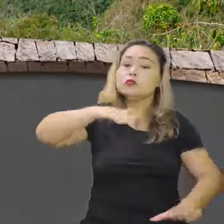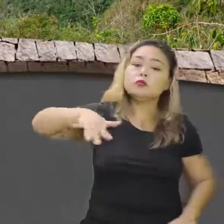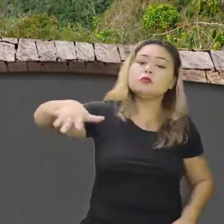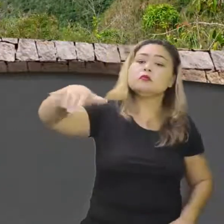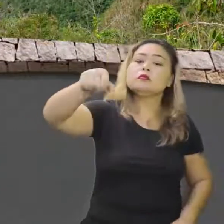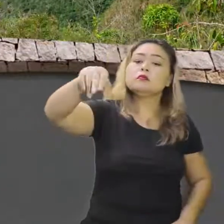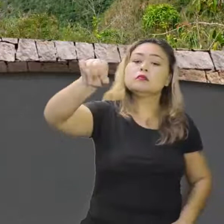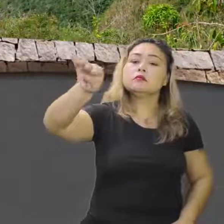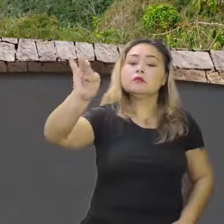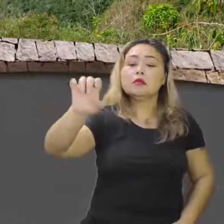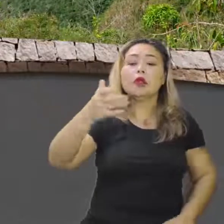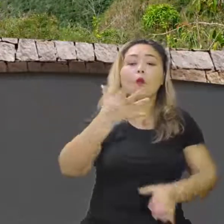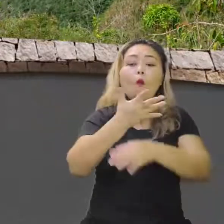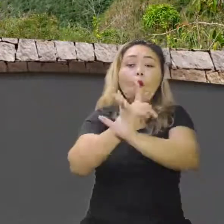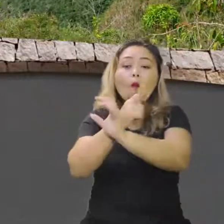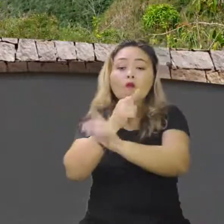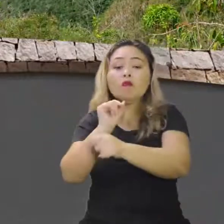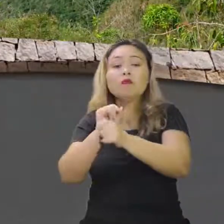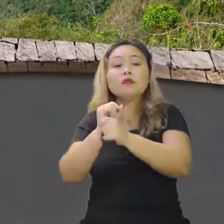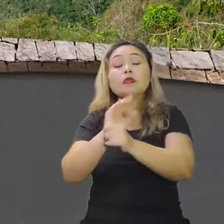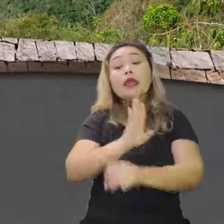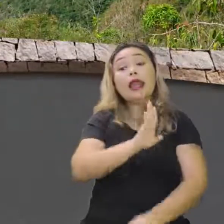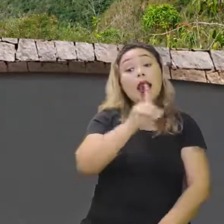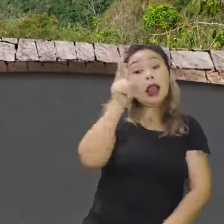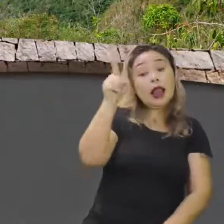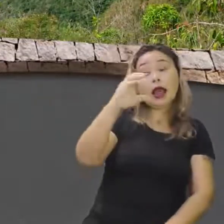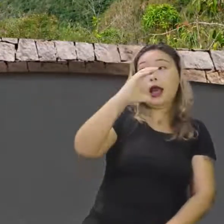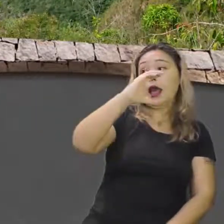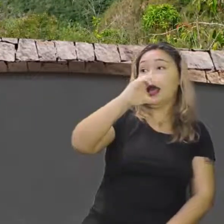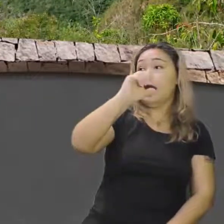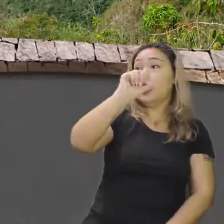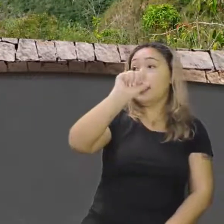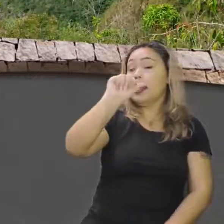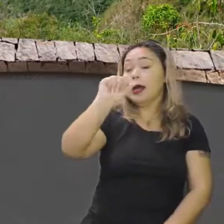região seca. É a Caatinga.